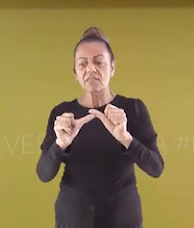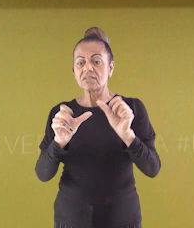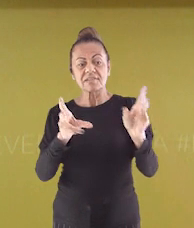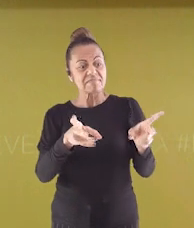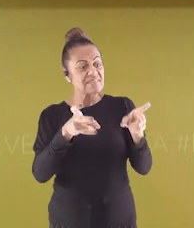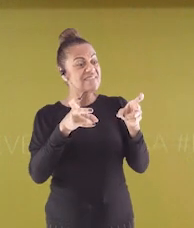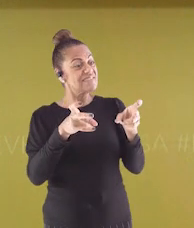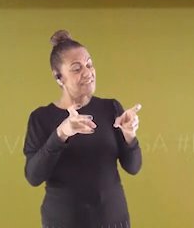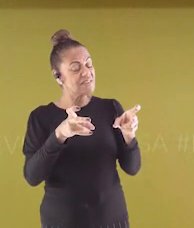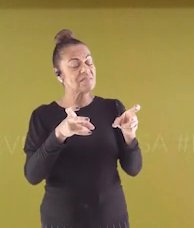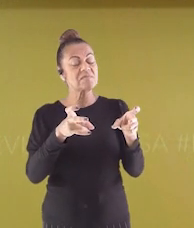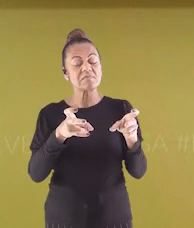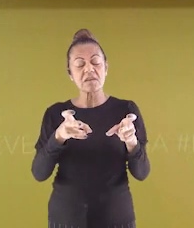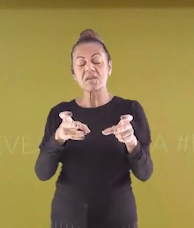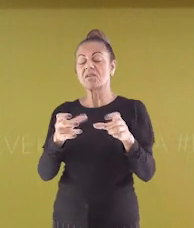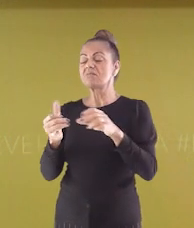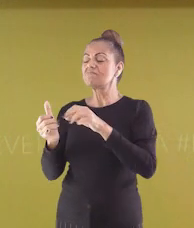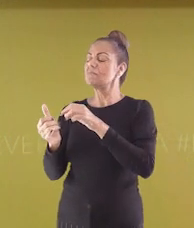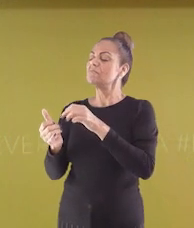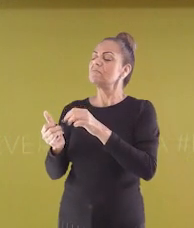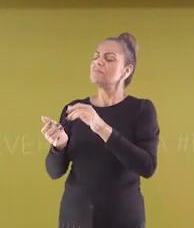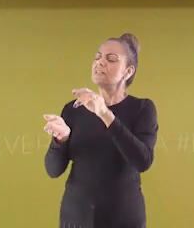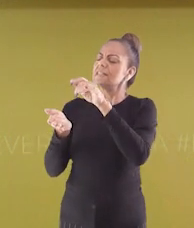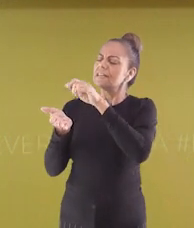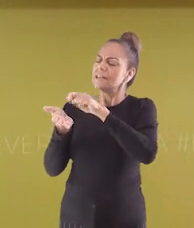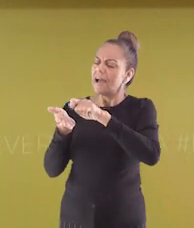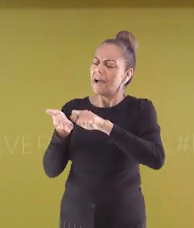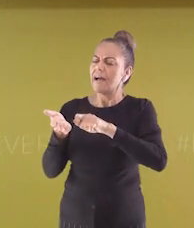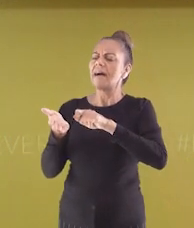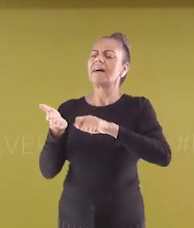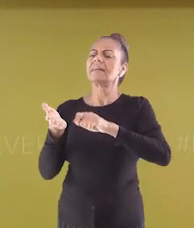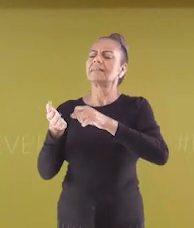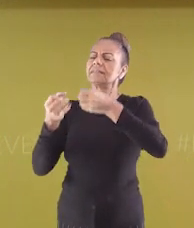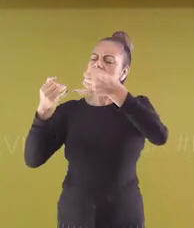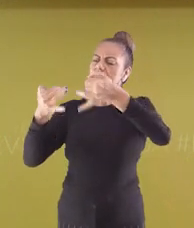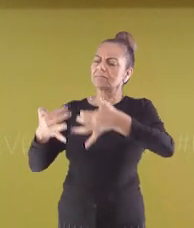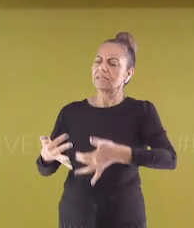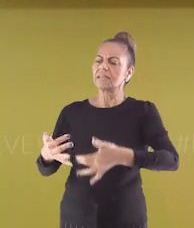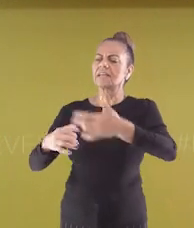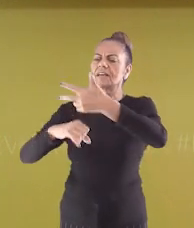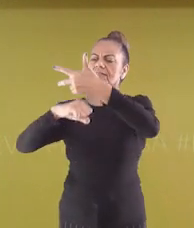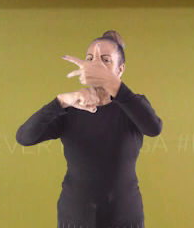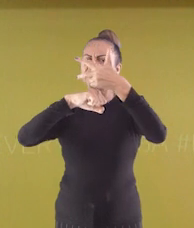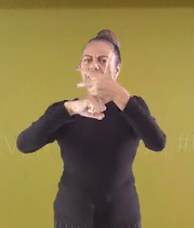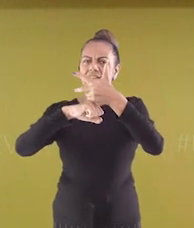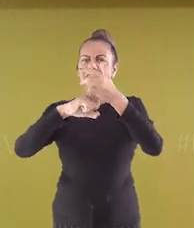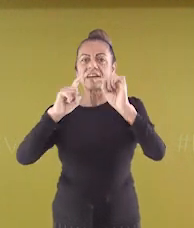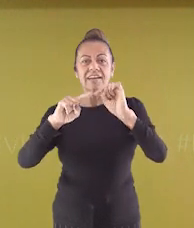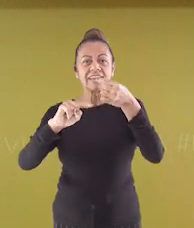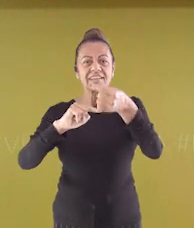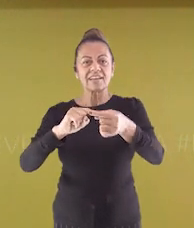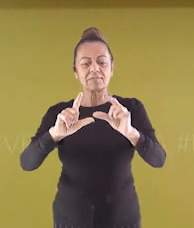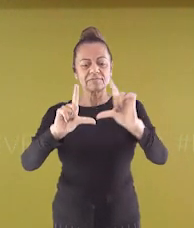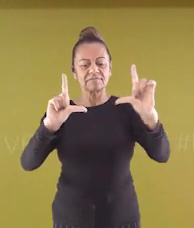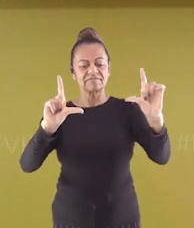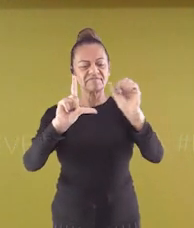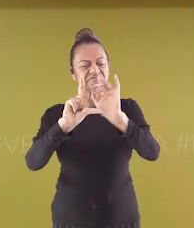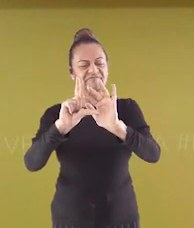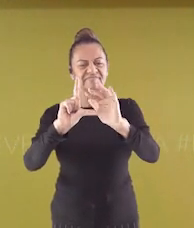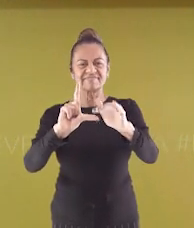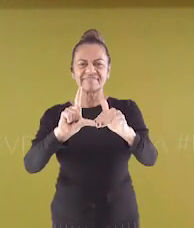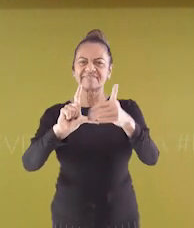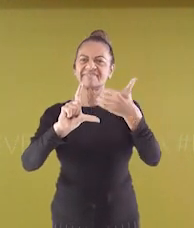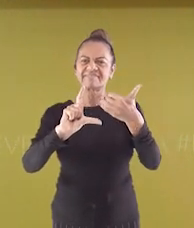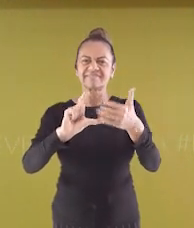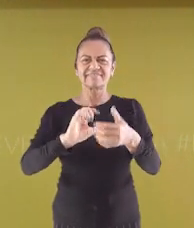que você presenciou na cozinha? Mande um vídeo ou foto com a explicação no QR Code que aparece na sua